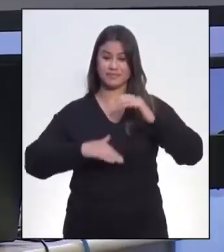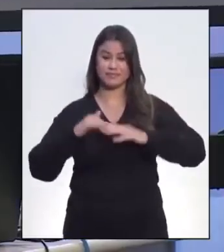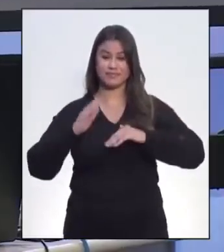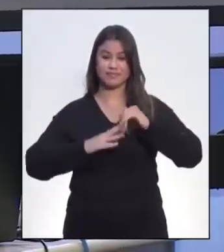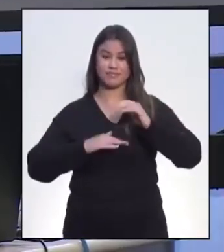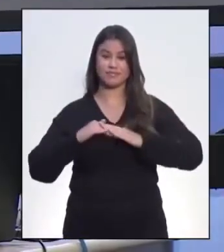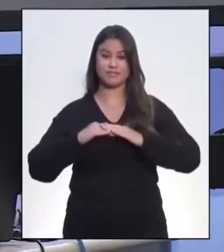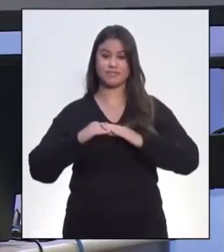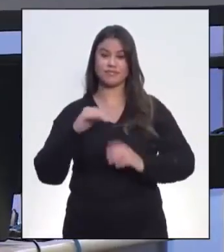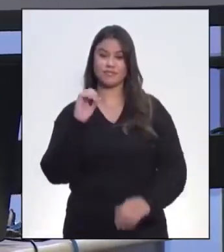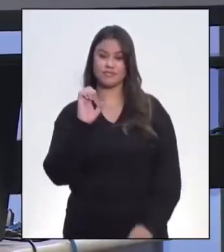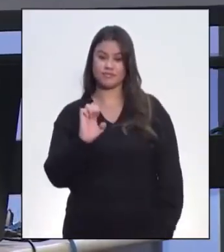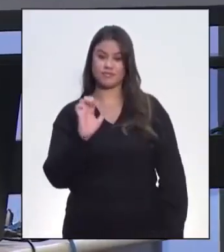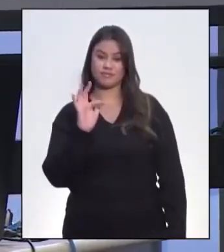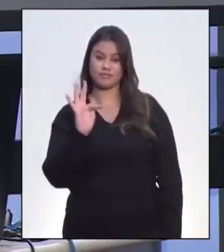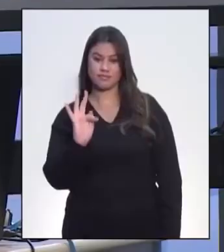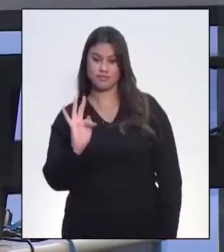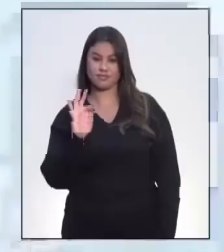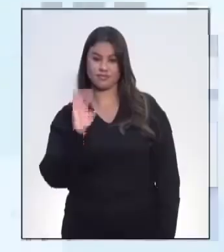a